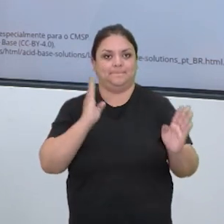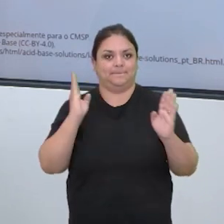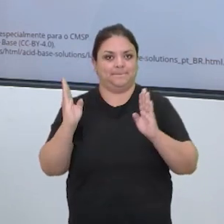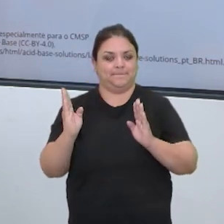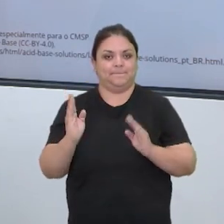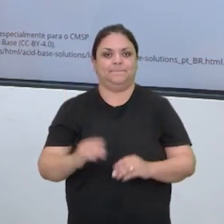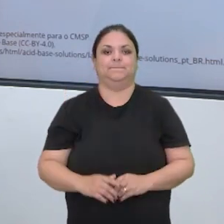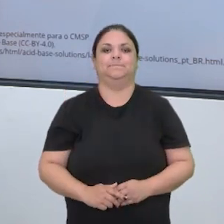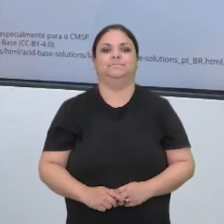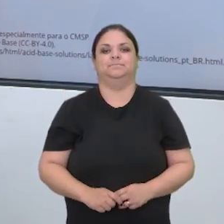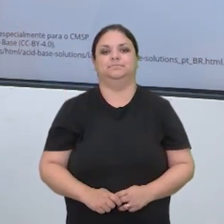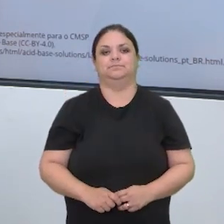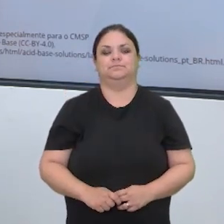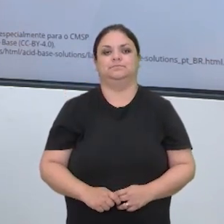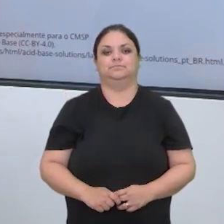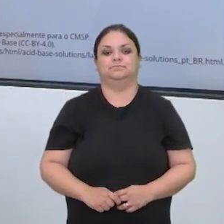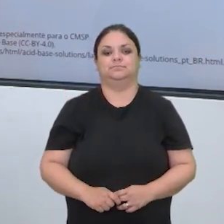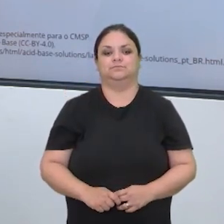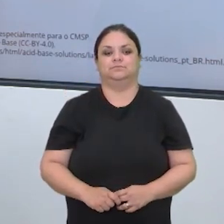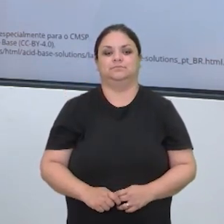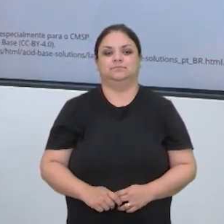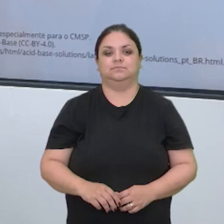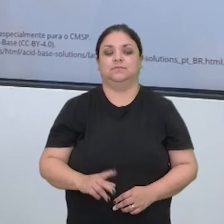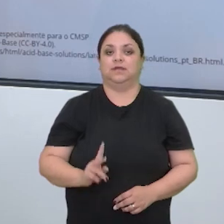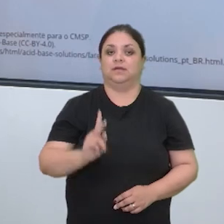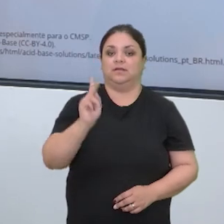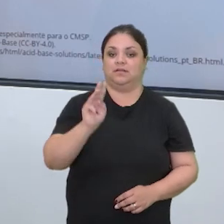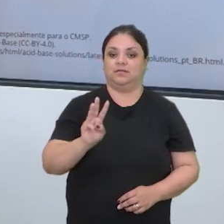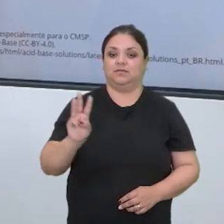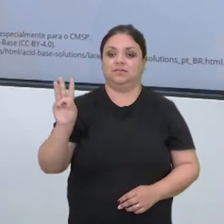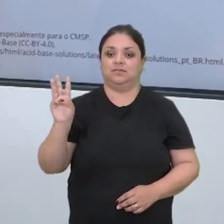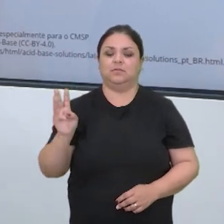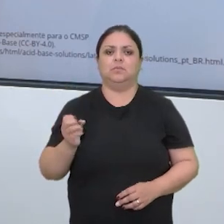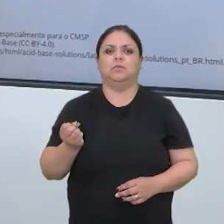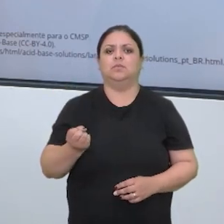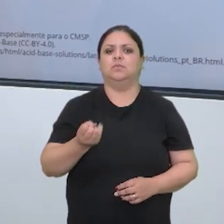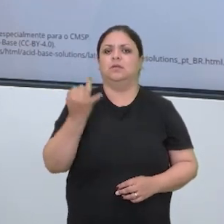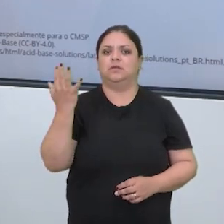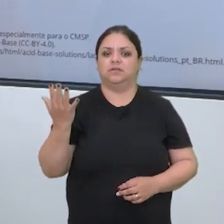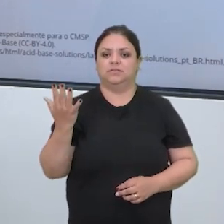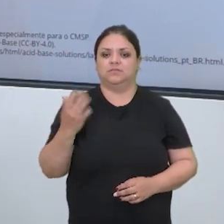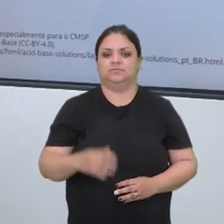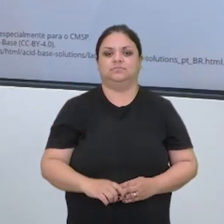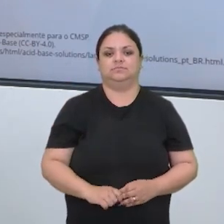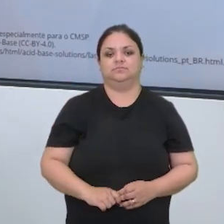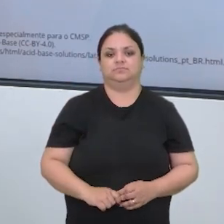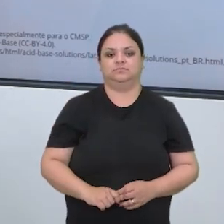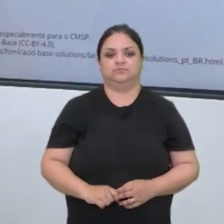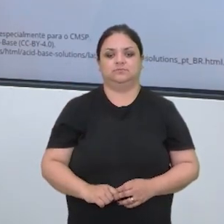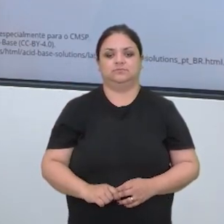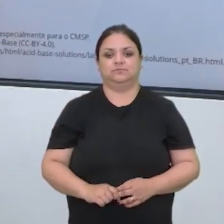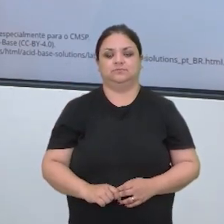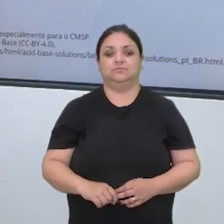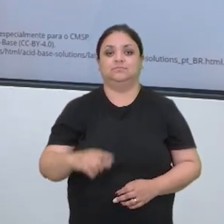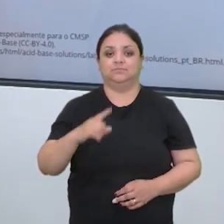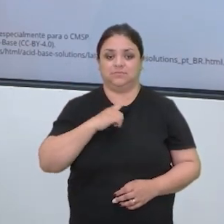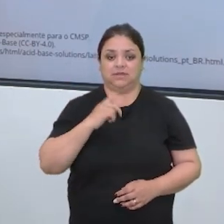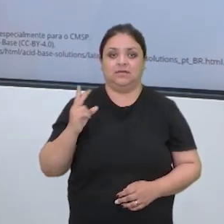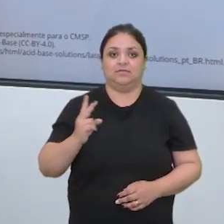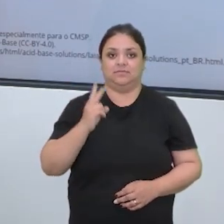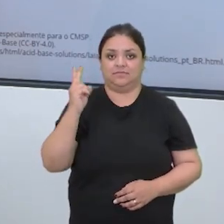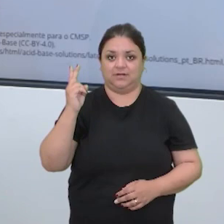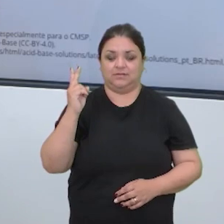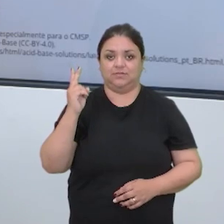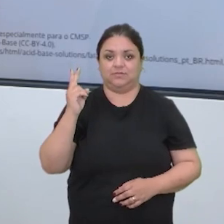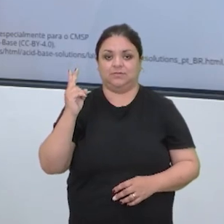quê? Quanto vale esse Kw? Tá? Ele tem um valor constante na temperatura e pressão correta, tá